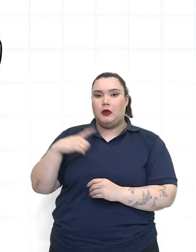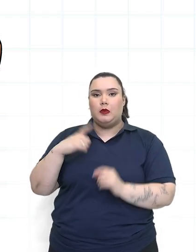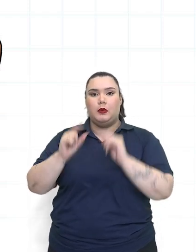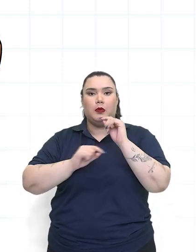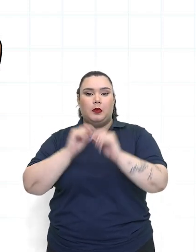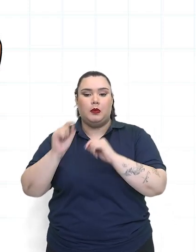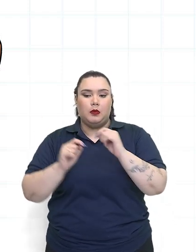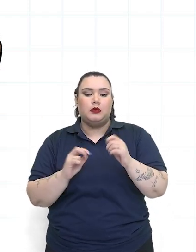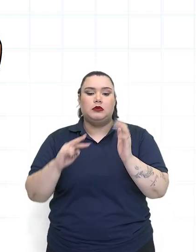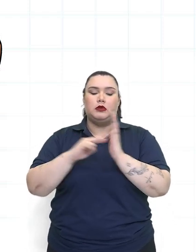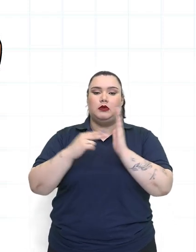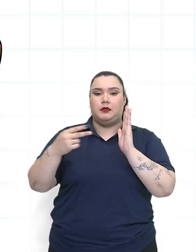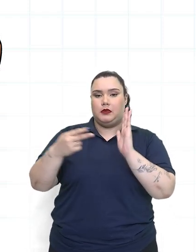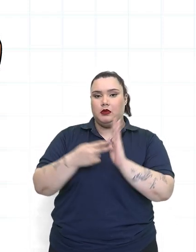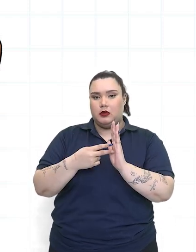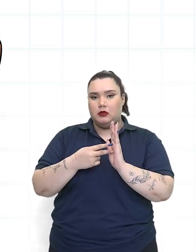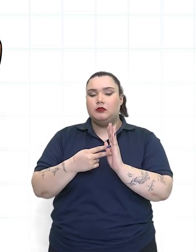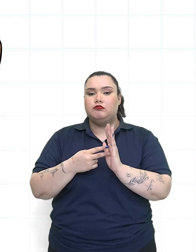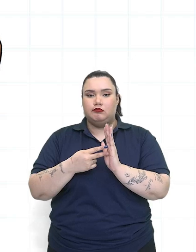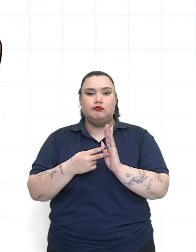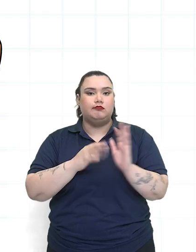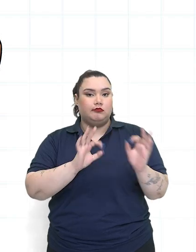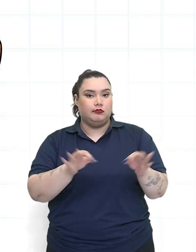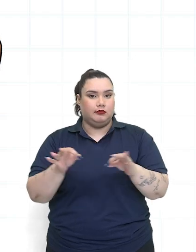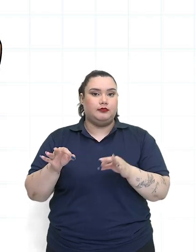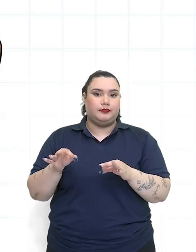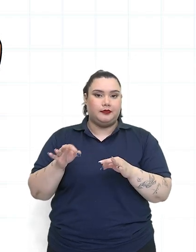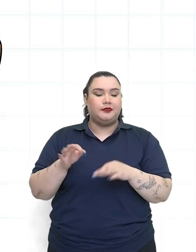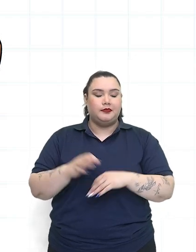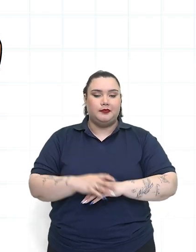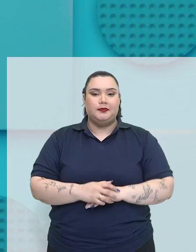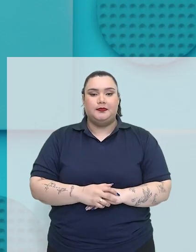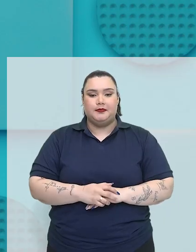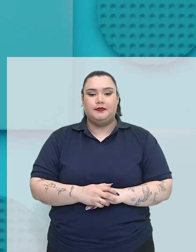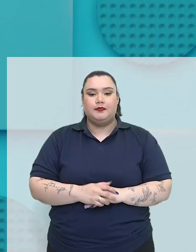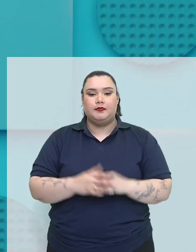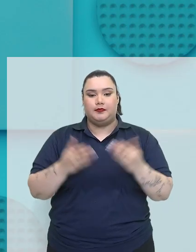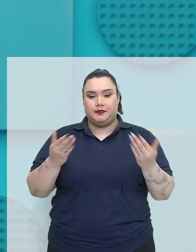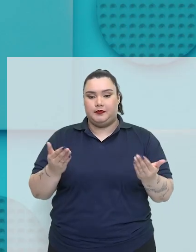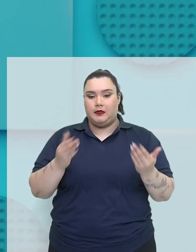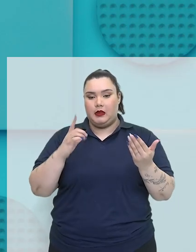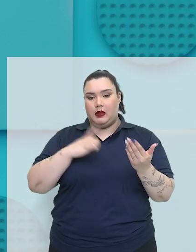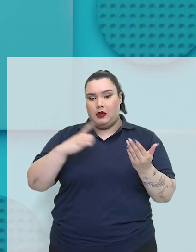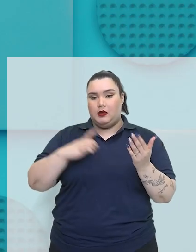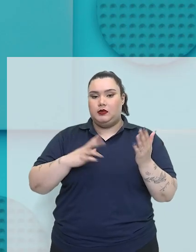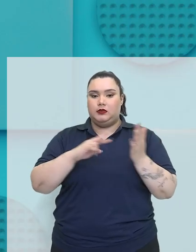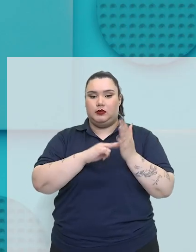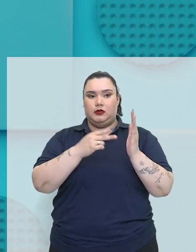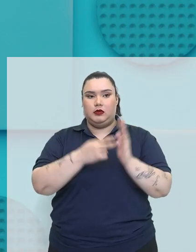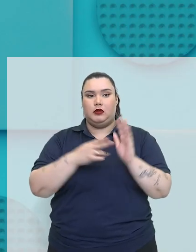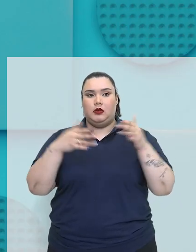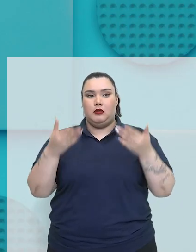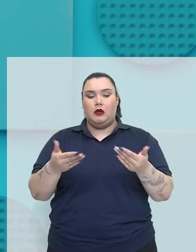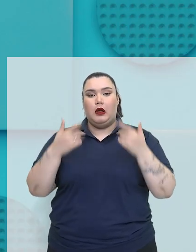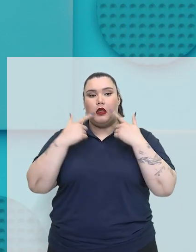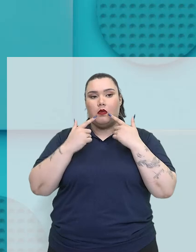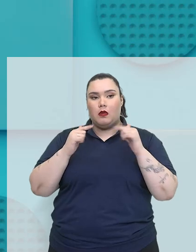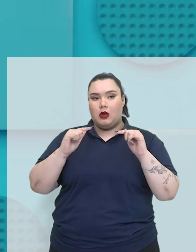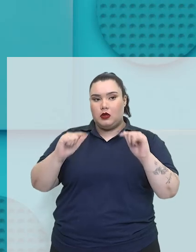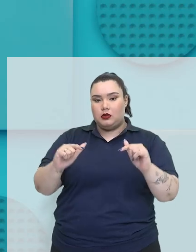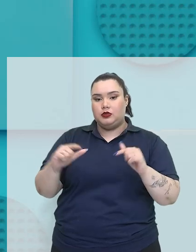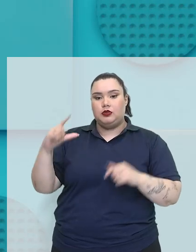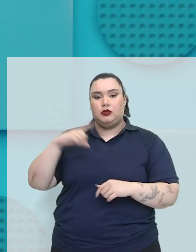o quê? Um sentido, um significado, certo? Por trás, né? Então, a linguagem,